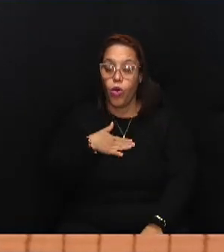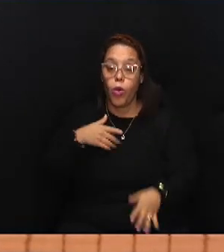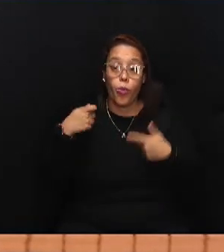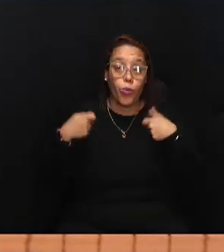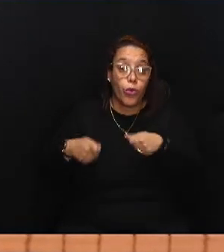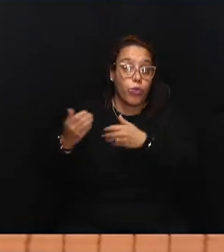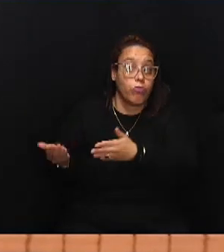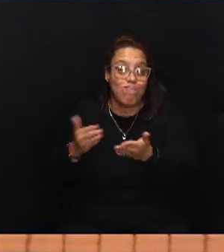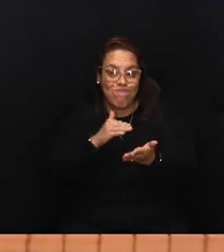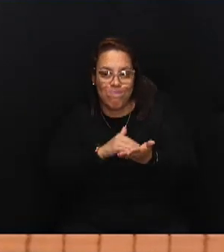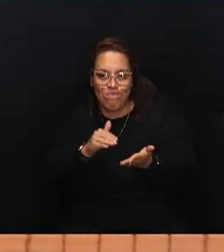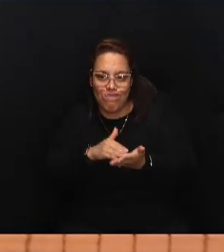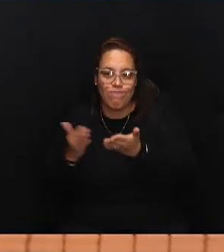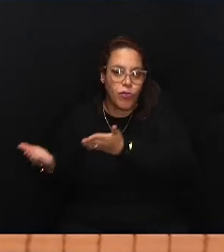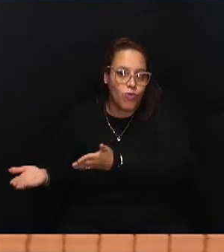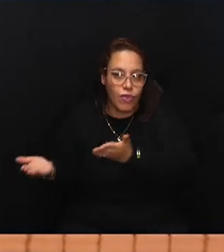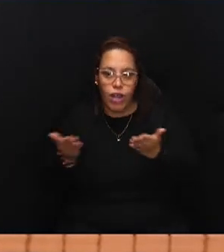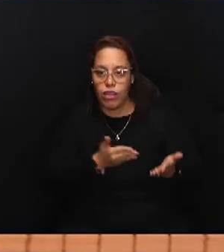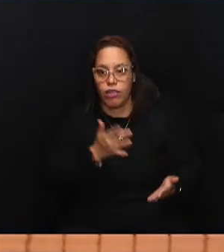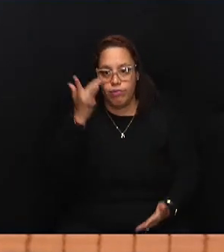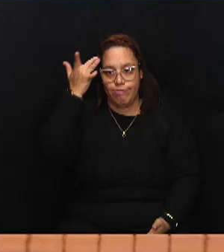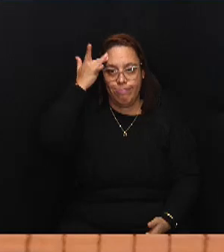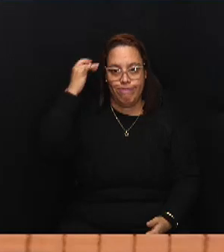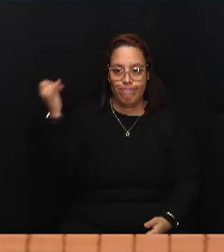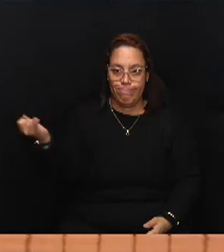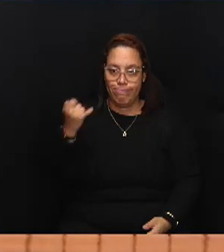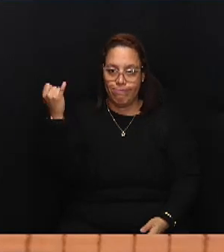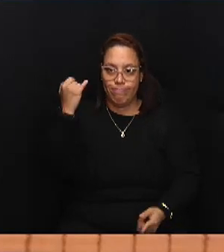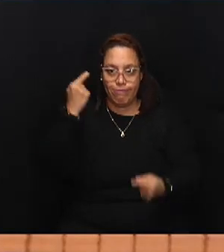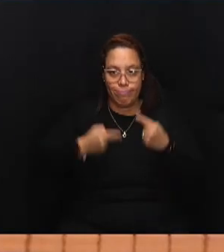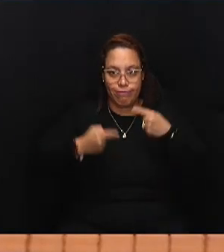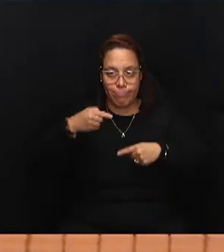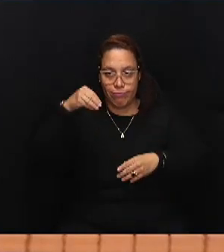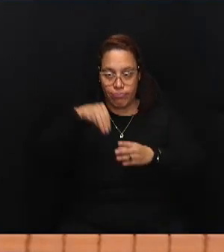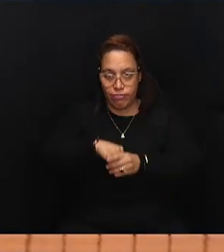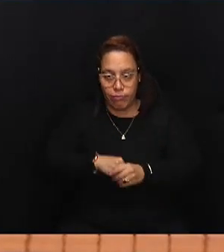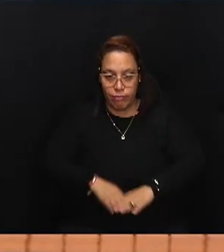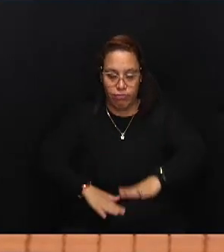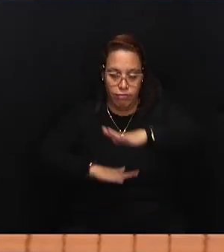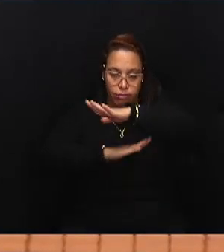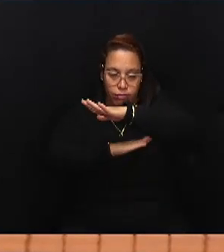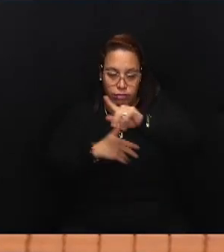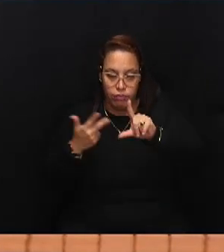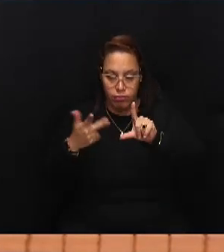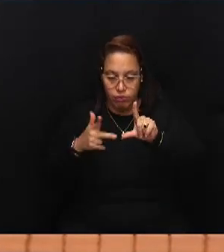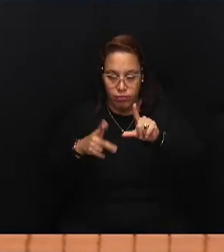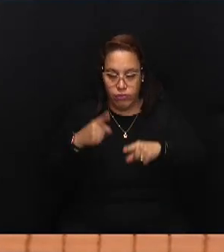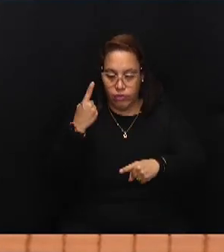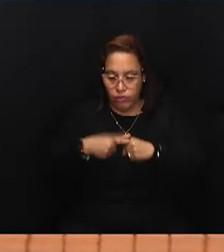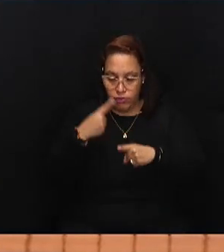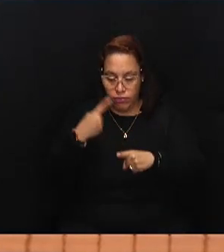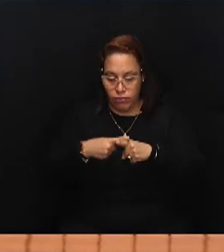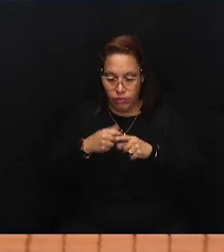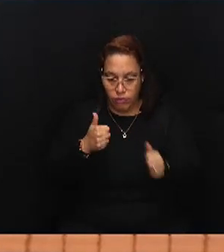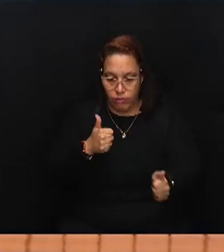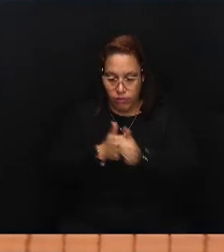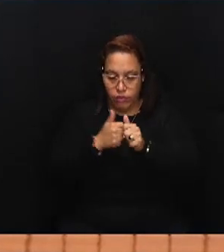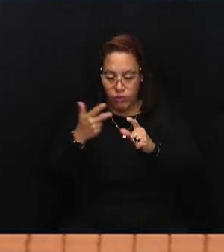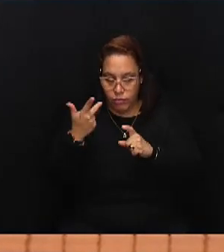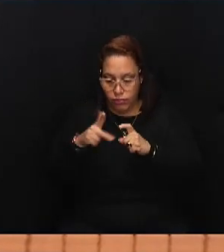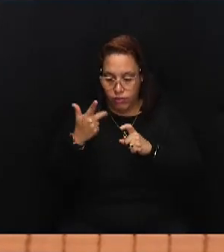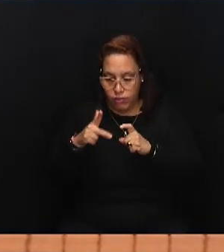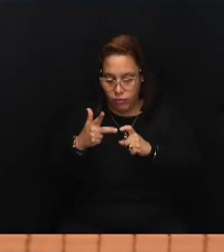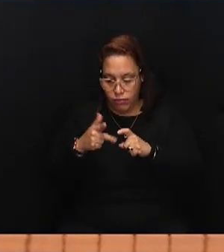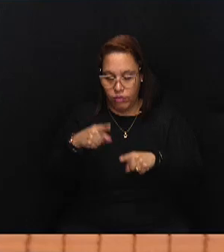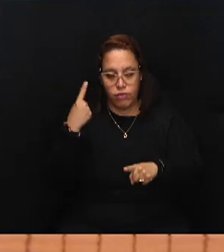trazer secretários, presidentes, vamos trazer. Eu acho que é importantíssimo esses debates aqui dentro da Câmara, do Legislativo, porque a gente tem que estar próximo do Executivo,